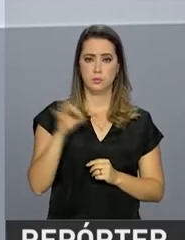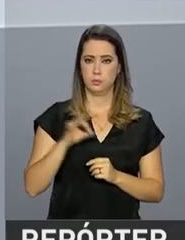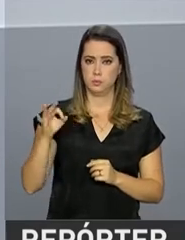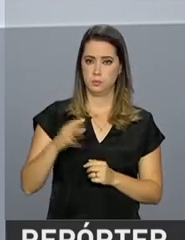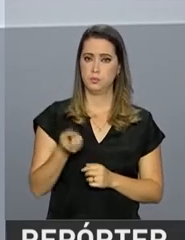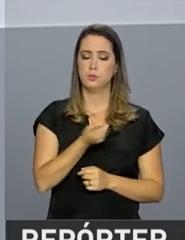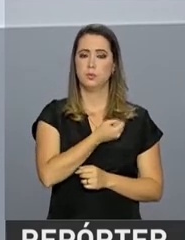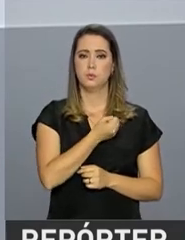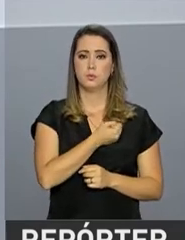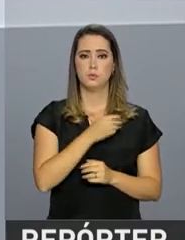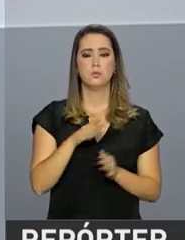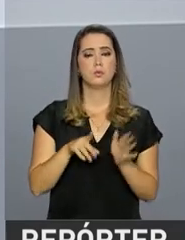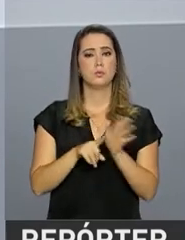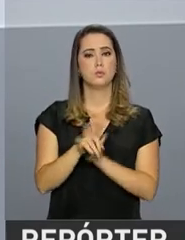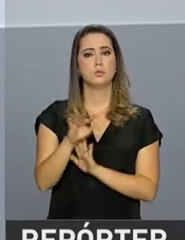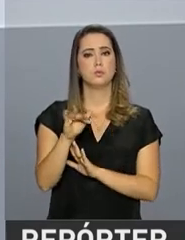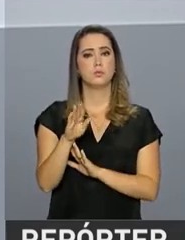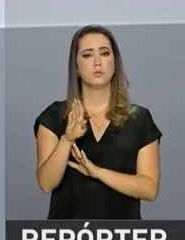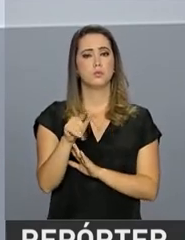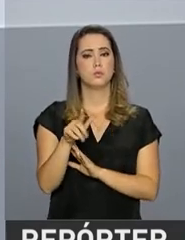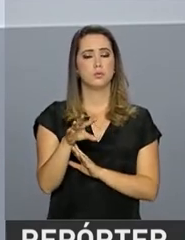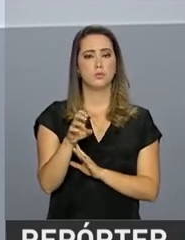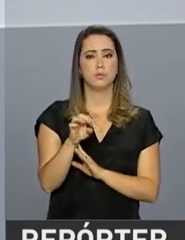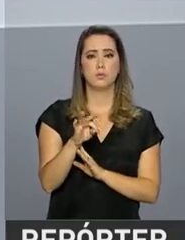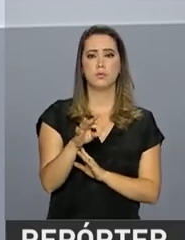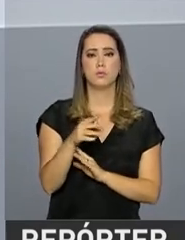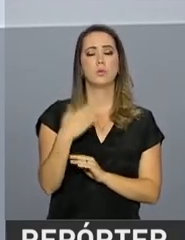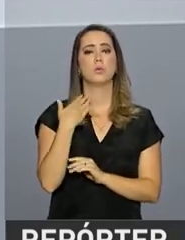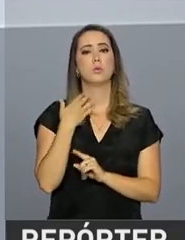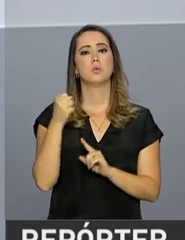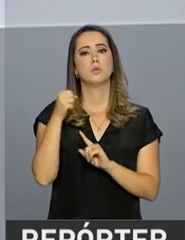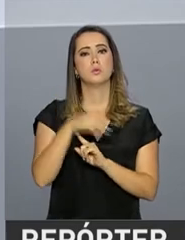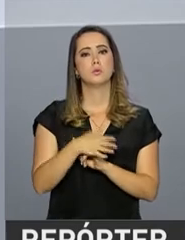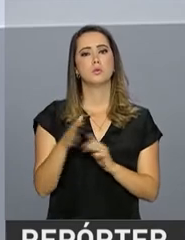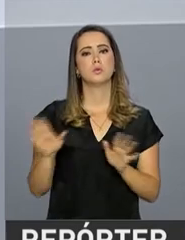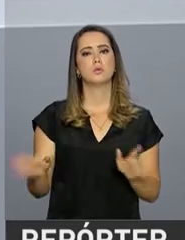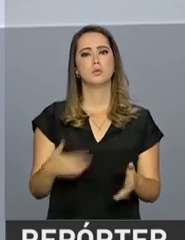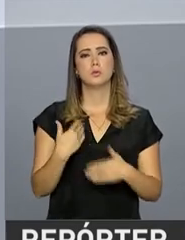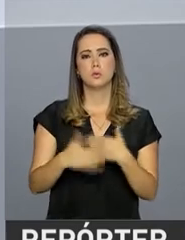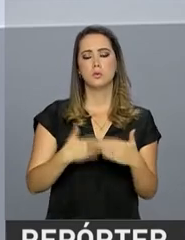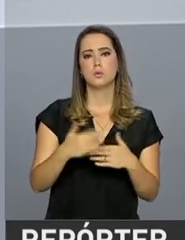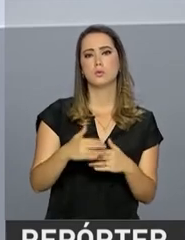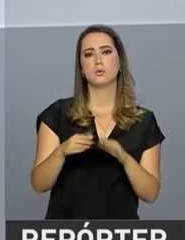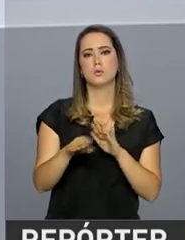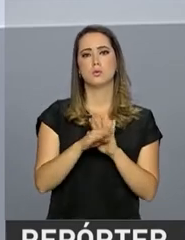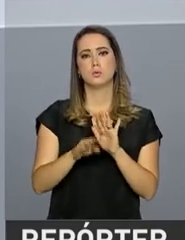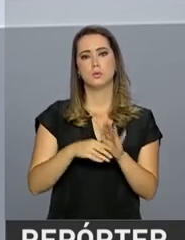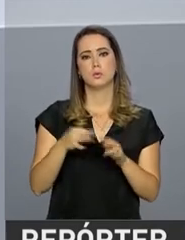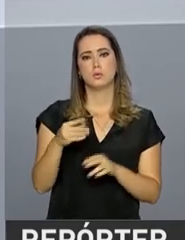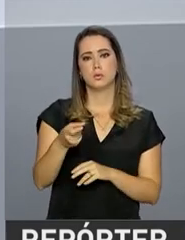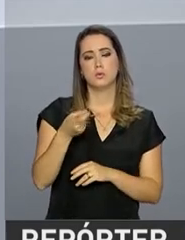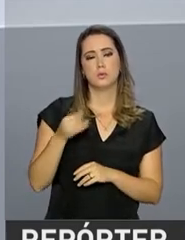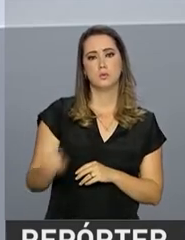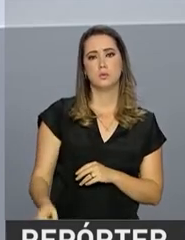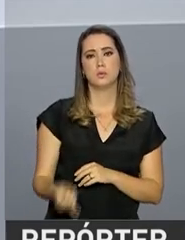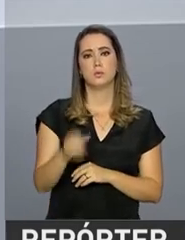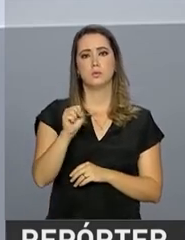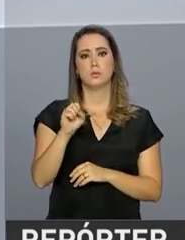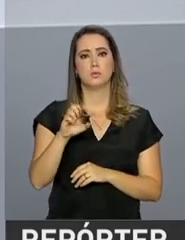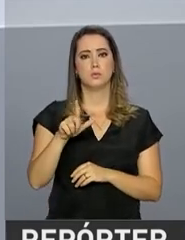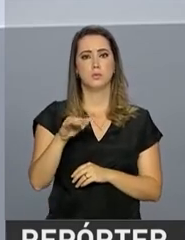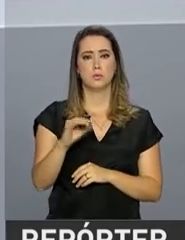por cento os números estão no boletim focus do banco central houve a manutenção na projeção da taxa básica de juros a selic